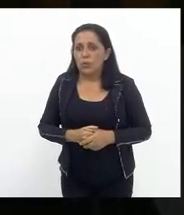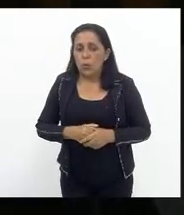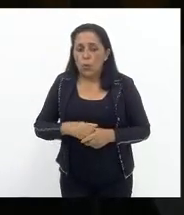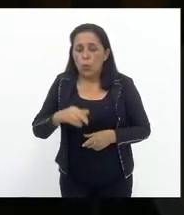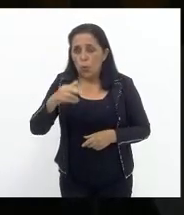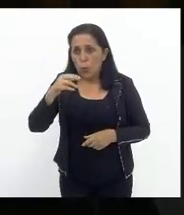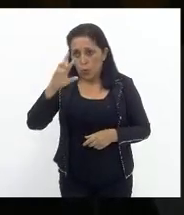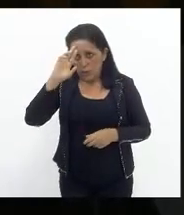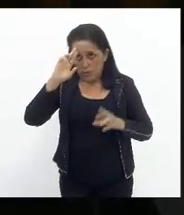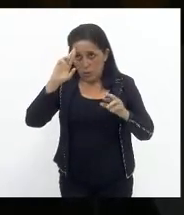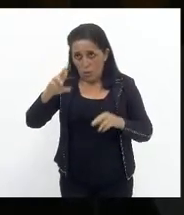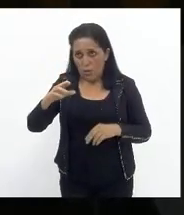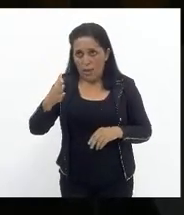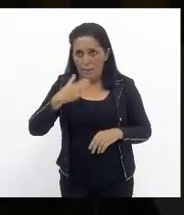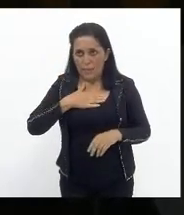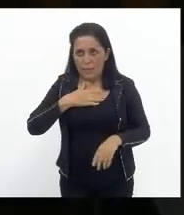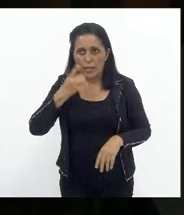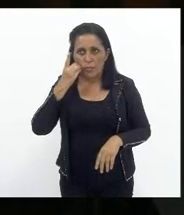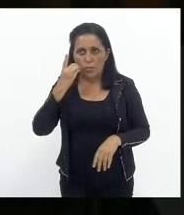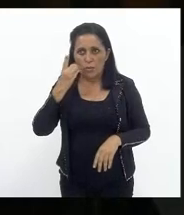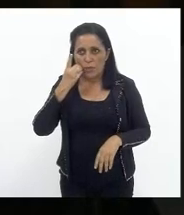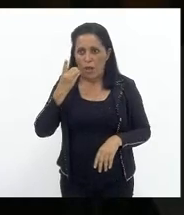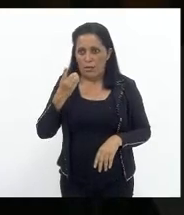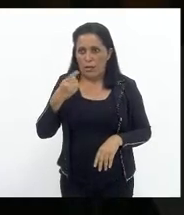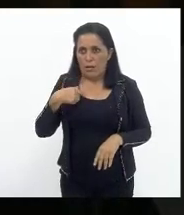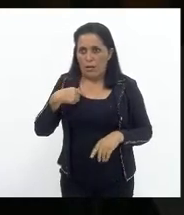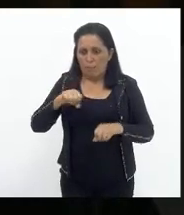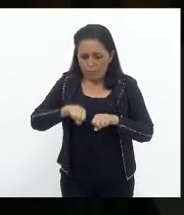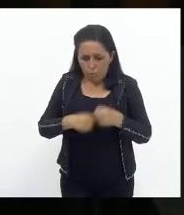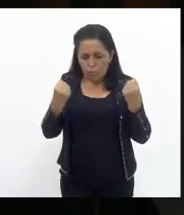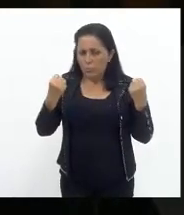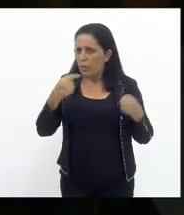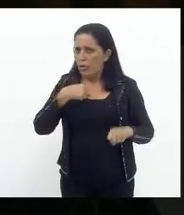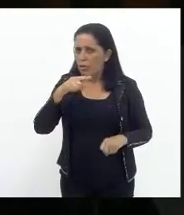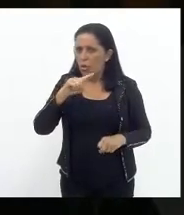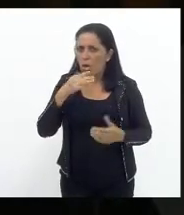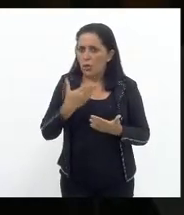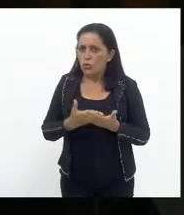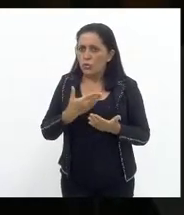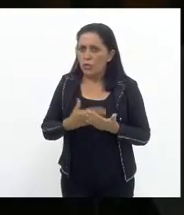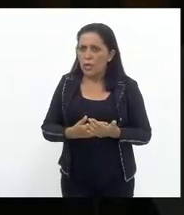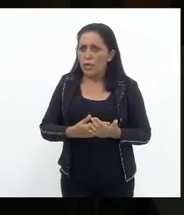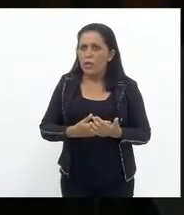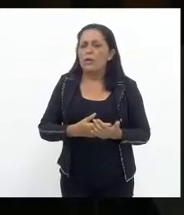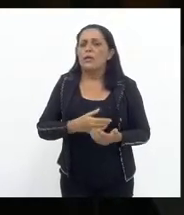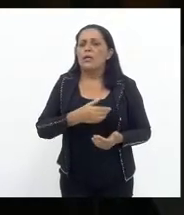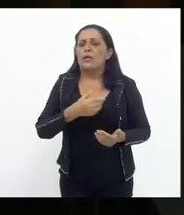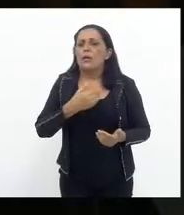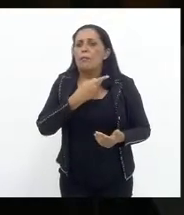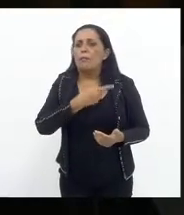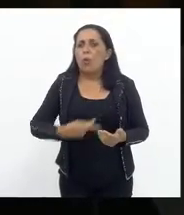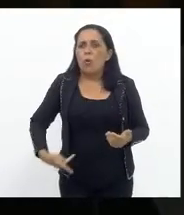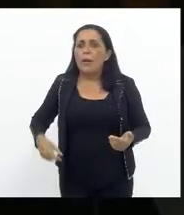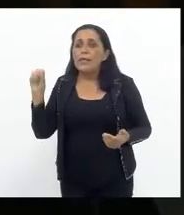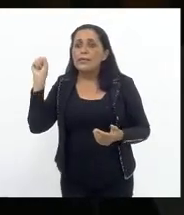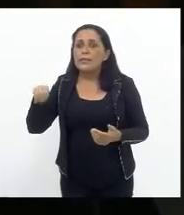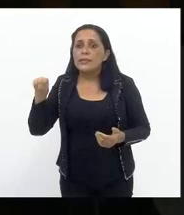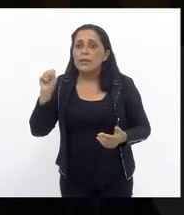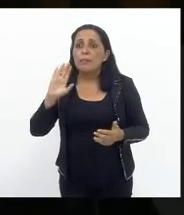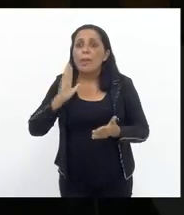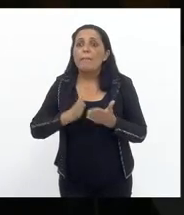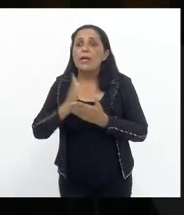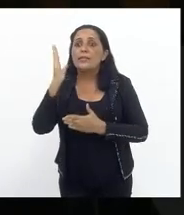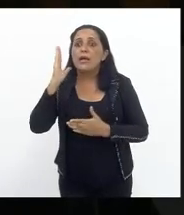está prejudicando a deputada Alana Passos, porque eu estudei em escola pública, sim, mas passei